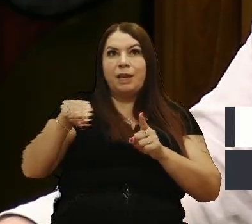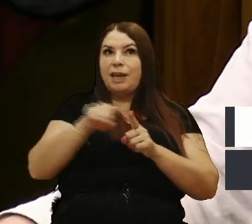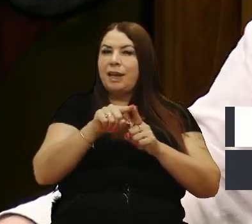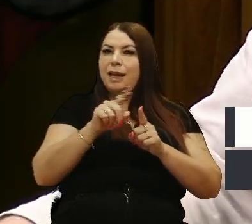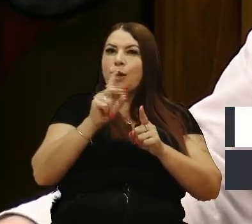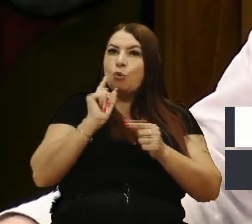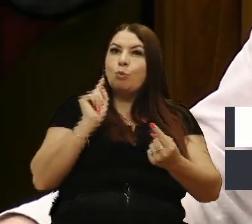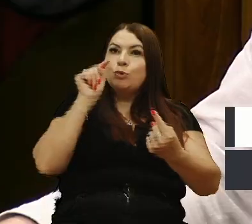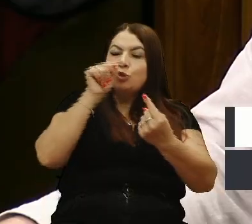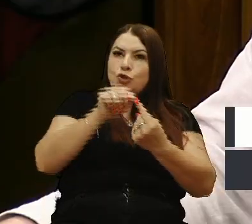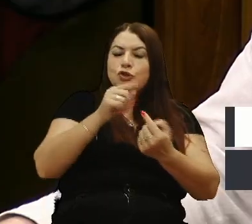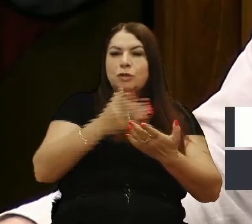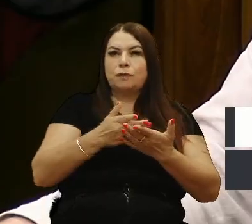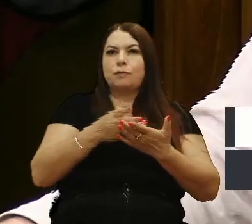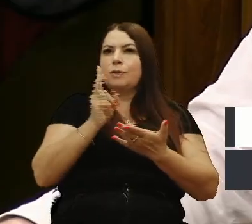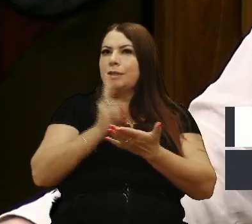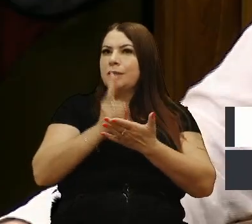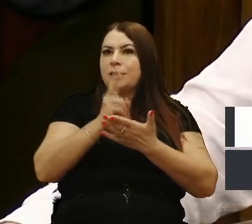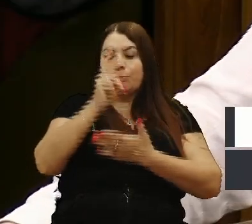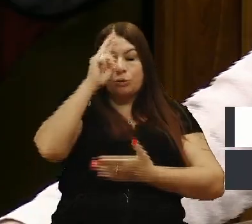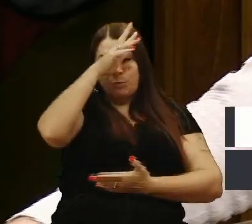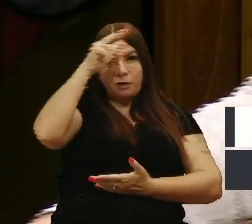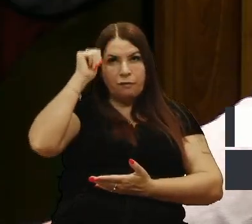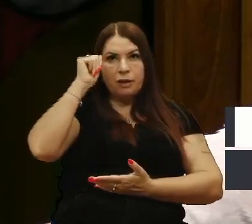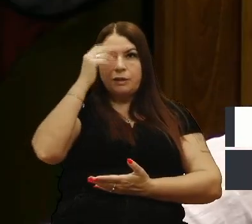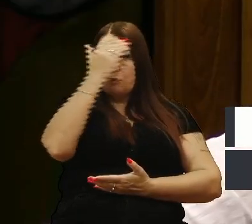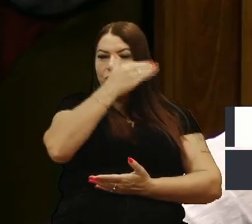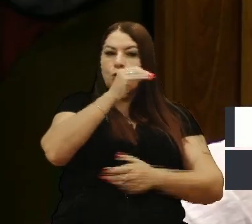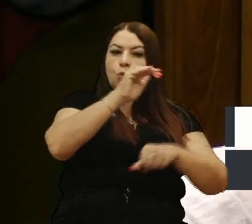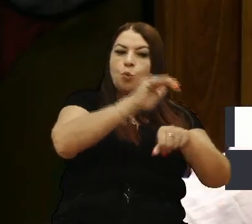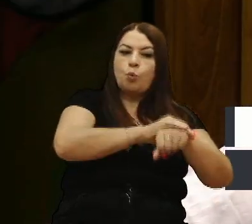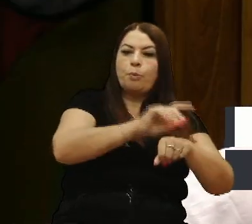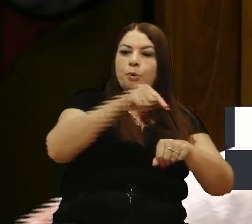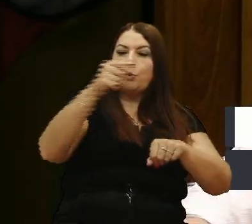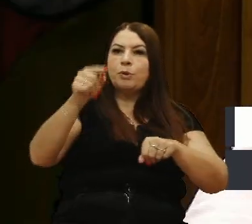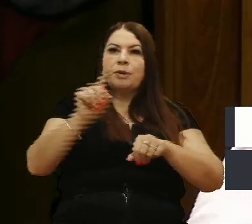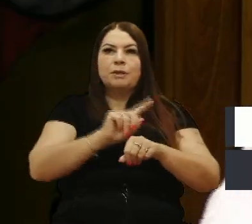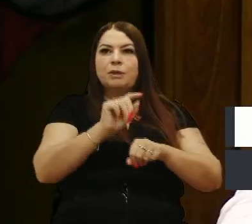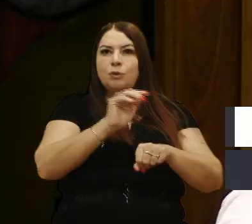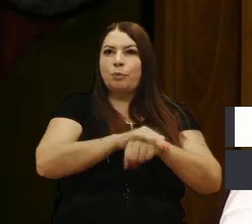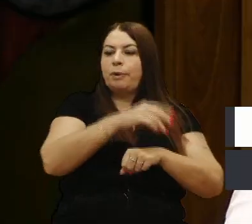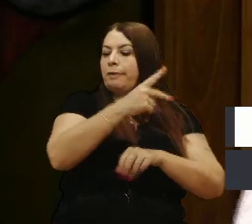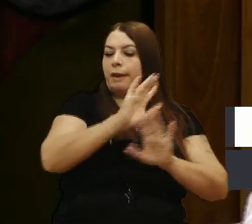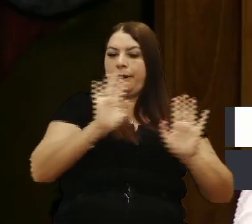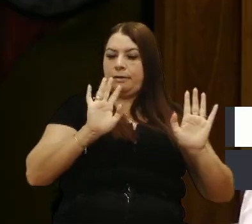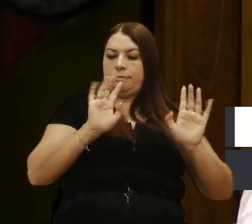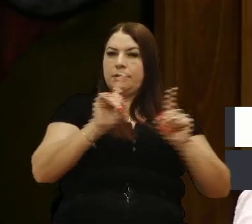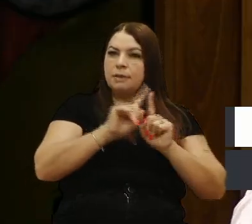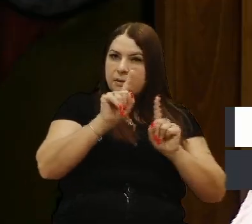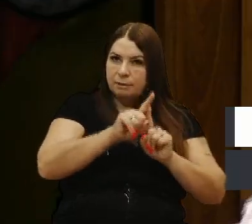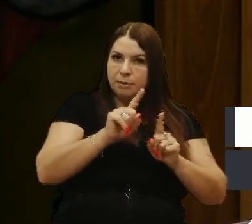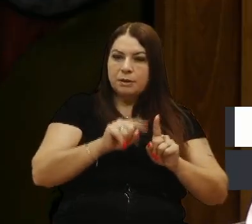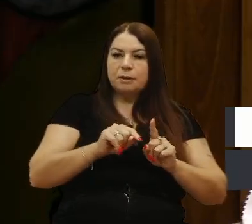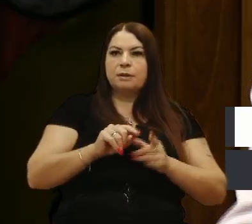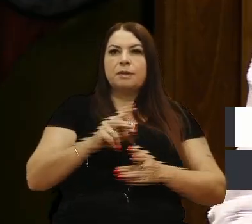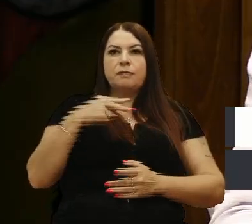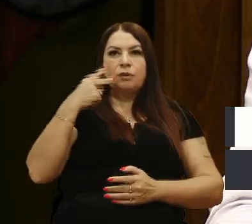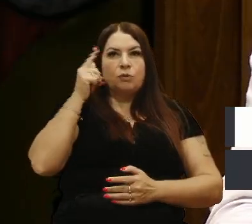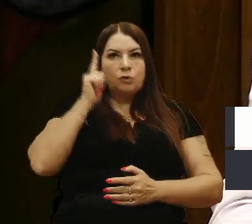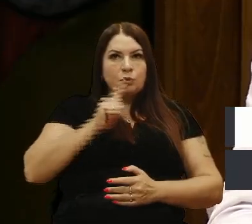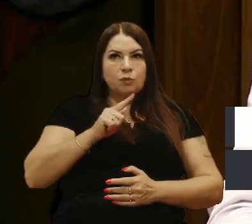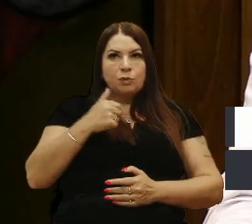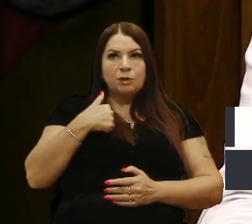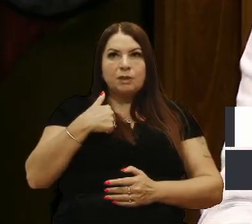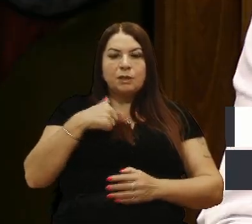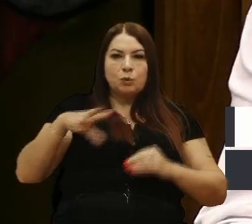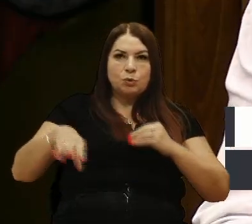um objetivo sempre do prefeito Adiló de colocar a culpa em outrem, que não seja a culpa dele. E mais do que isso, vereador Lucas, eu queria